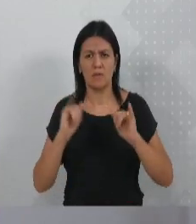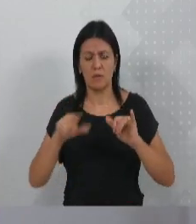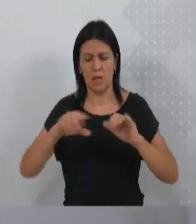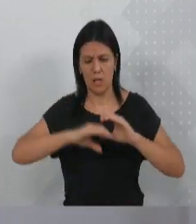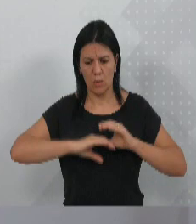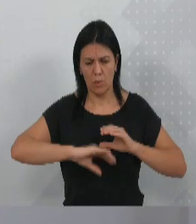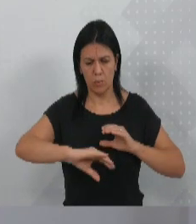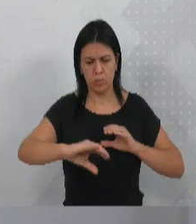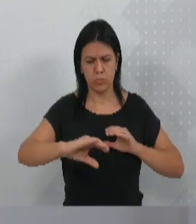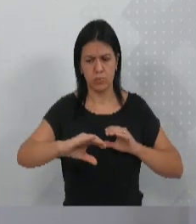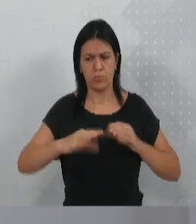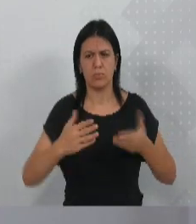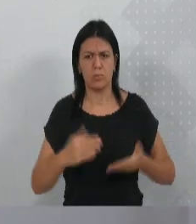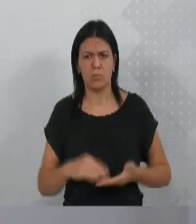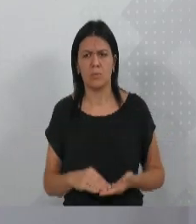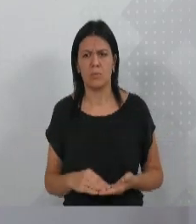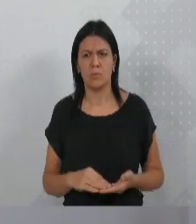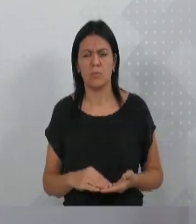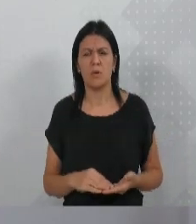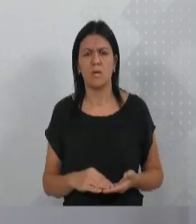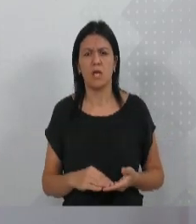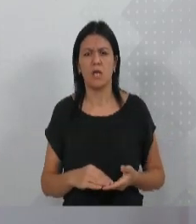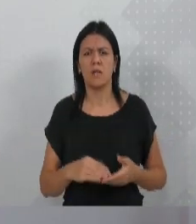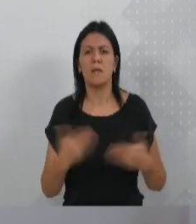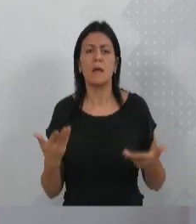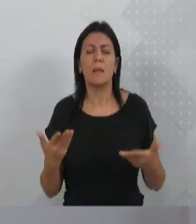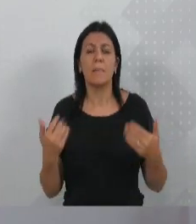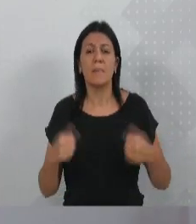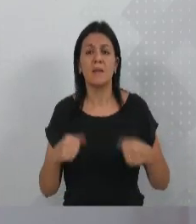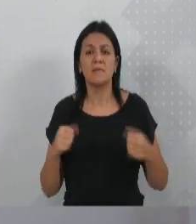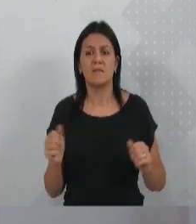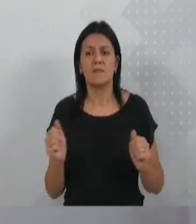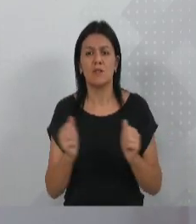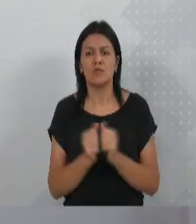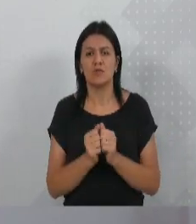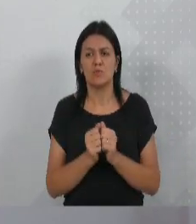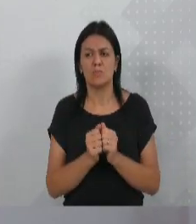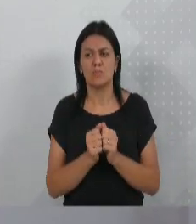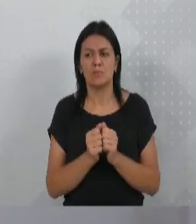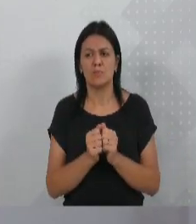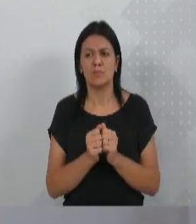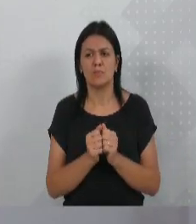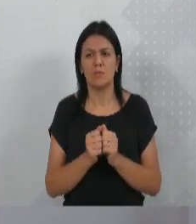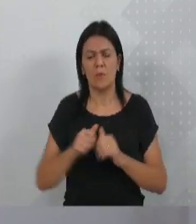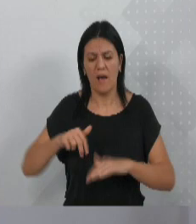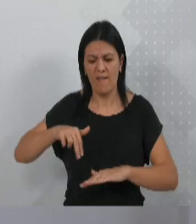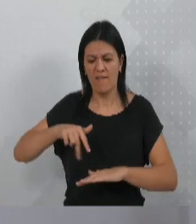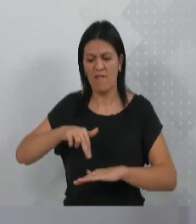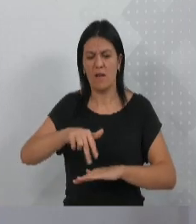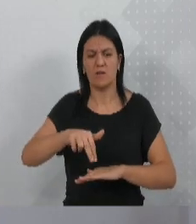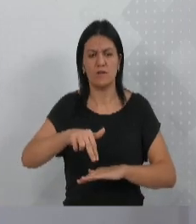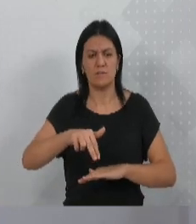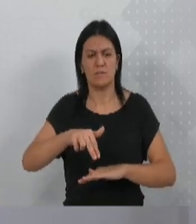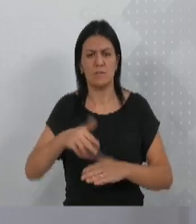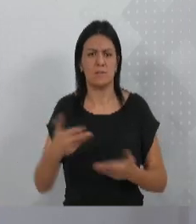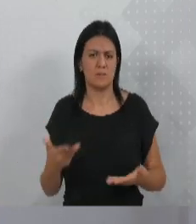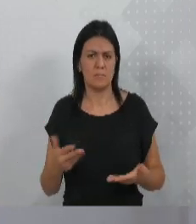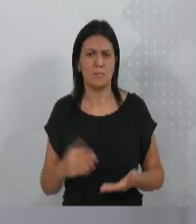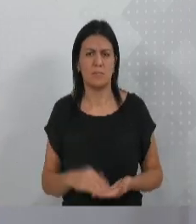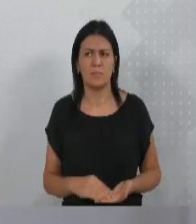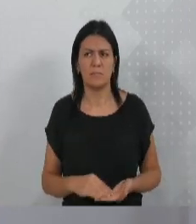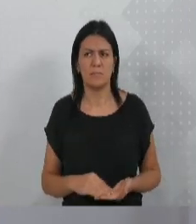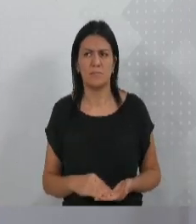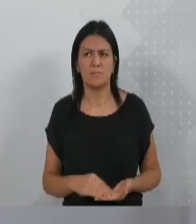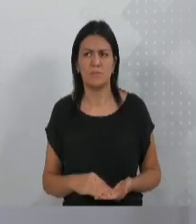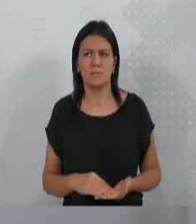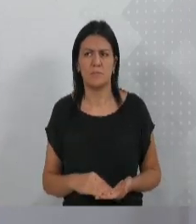passar o o a tubulação seria juntamente a faixa sanitária que já tinha ou seja somente colocar mais uma mais